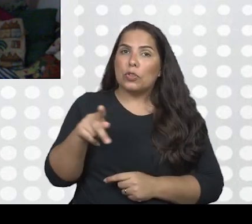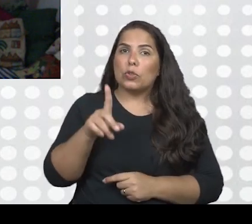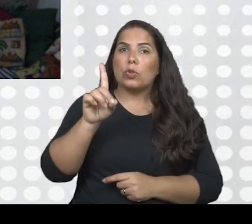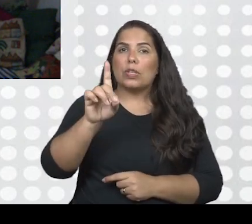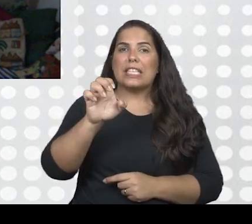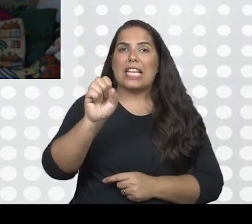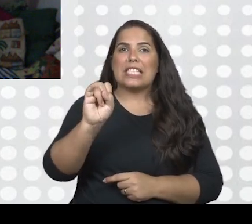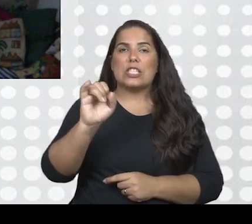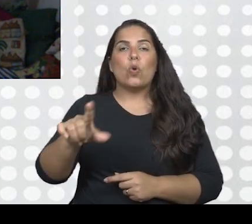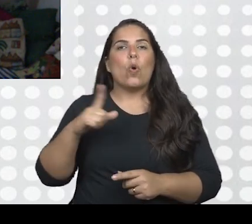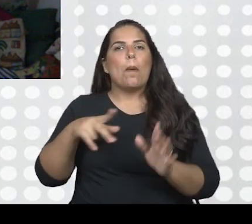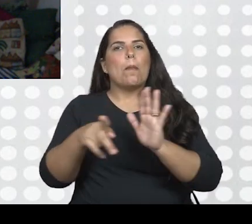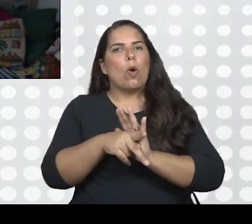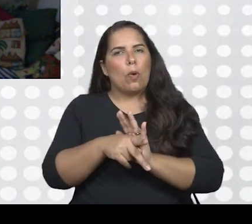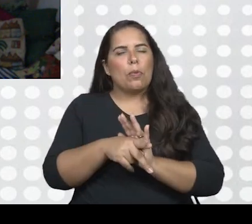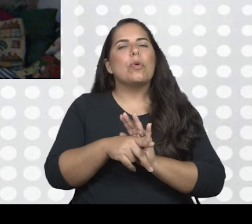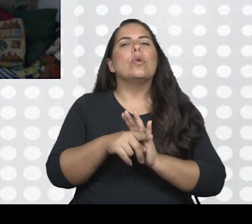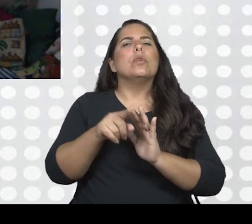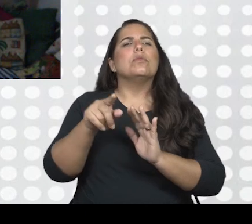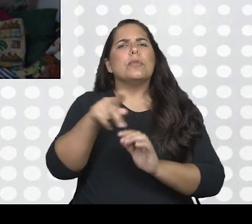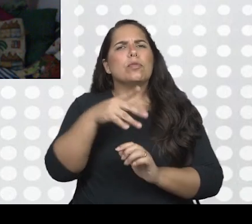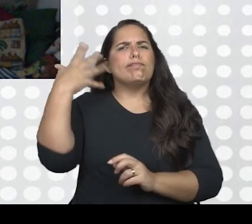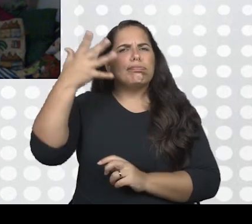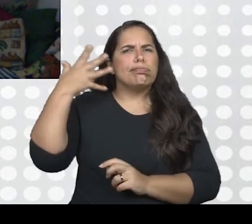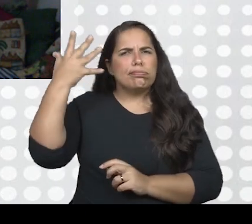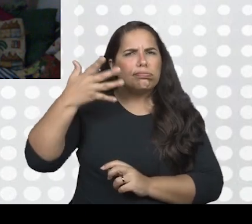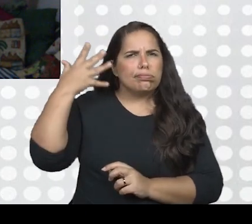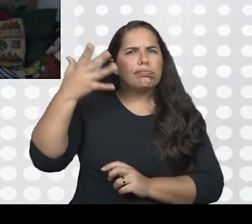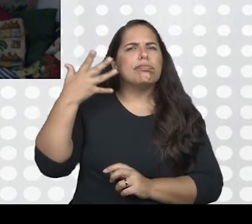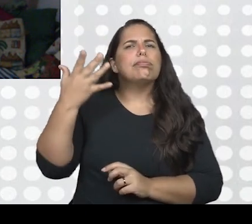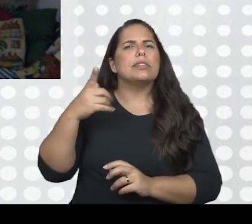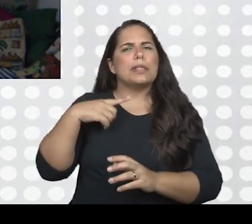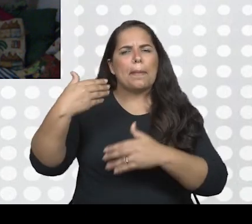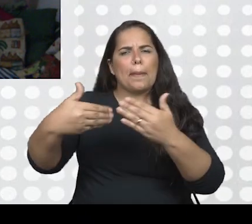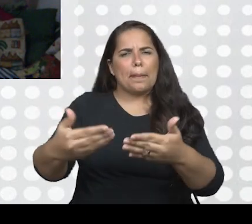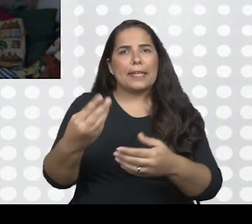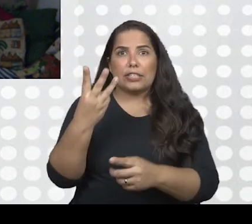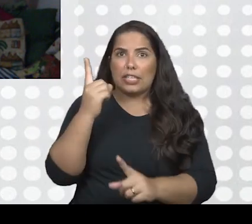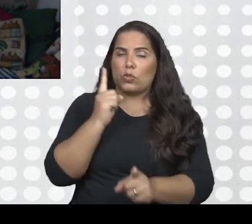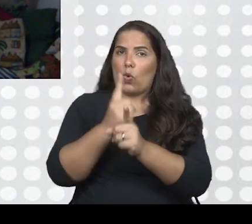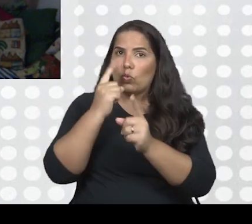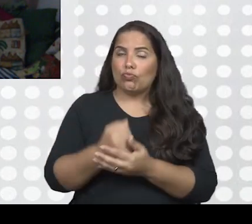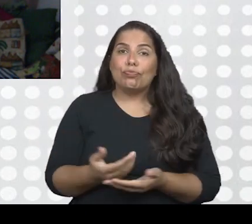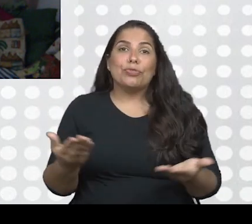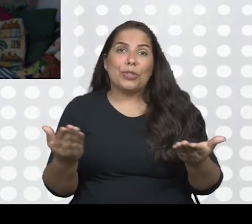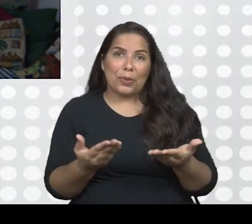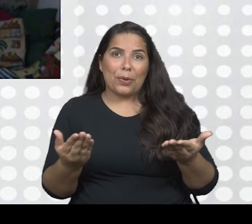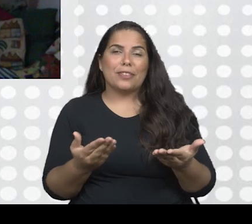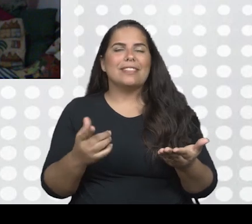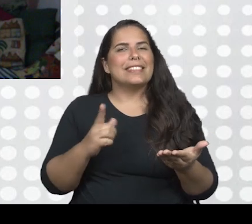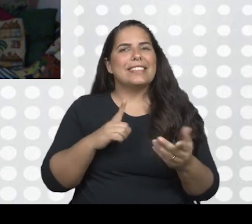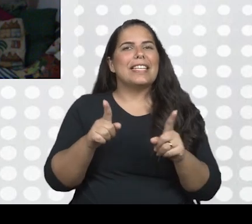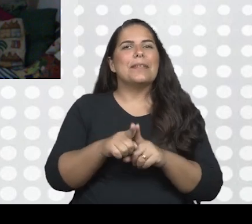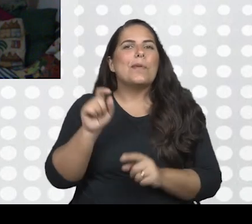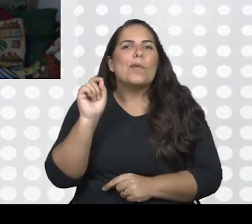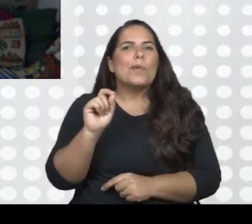Décio Guimarães, do Instituto Federal Fluminense, proferindo uma palestra que abriu essa série de 3 encontros, e hoje, então, a gente